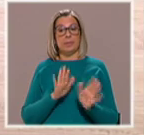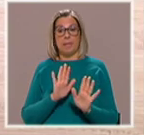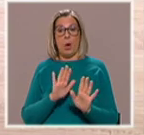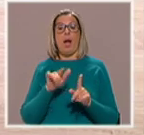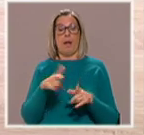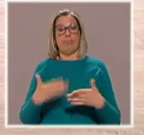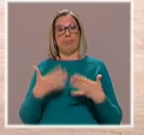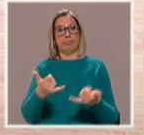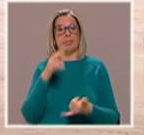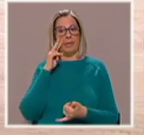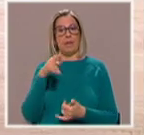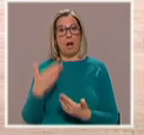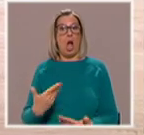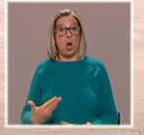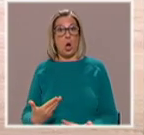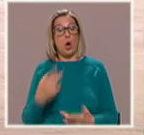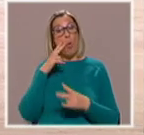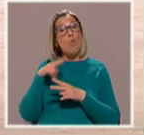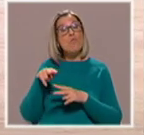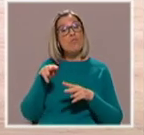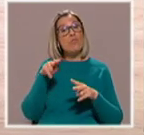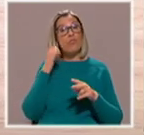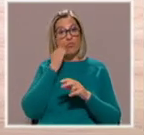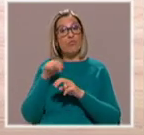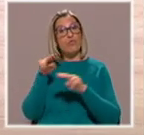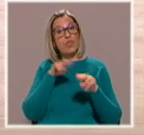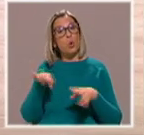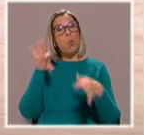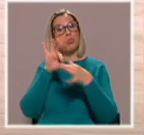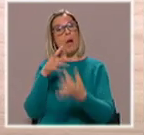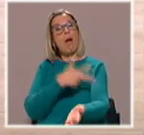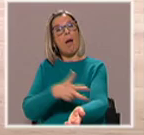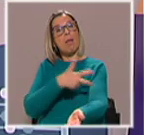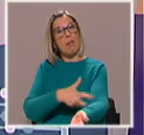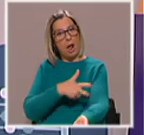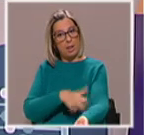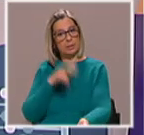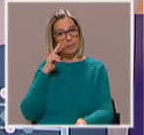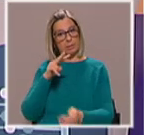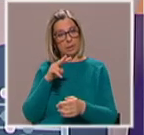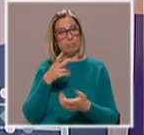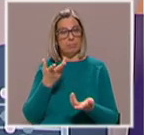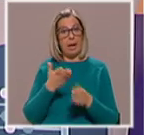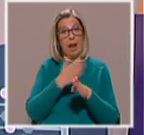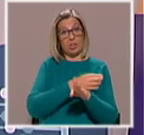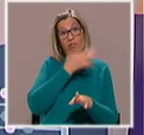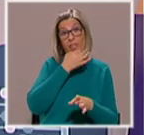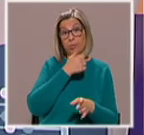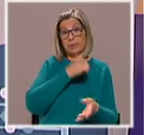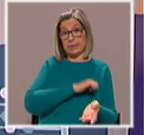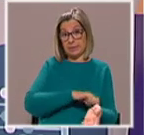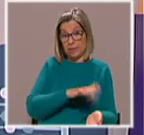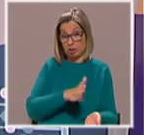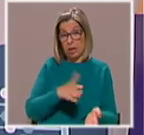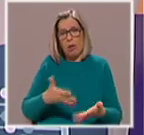vimos? Ok. Vamos então ver agora um vídeo sobre análises sanguíneas. Vimos então o sangue. Porque é que as análises sanguíneas são importantes?